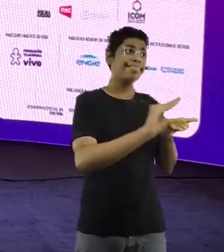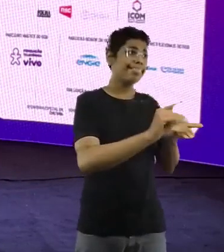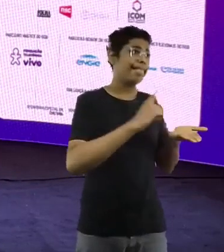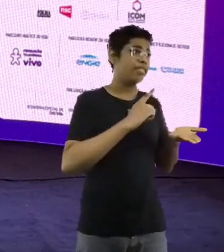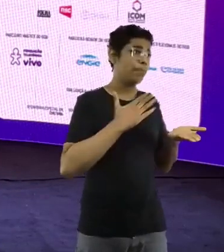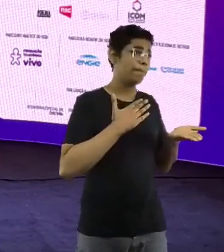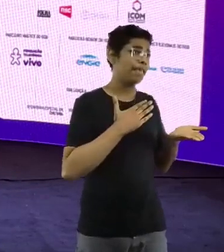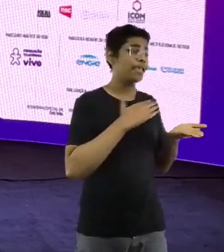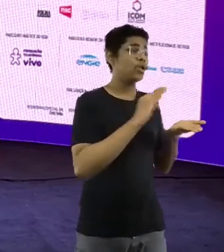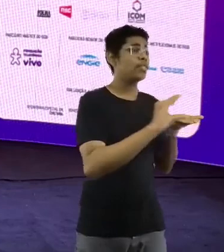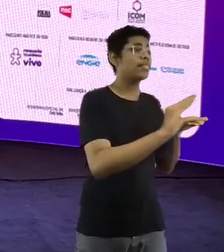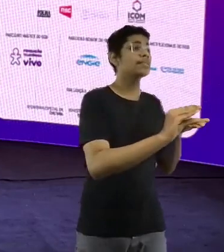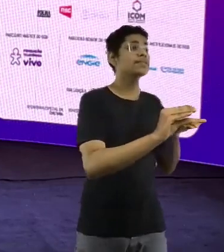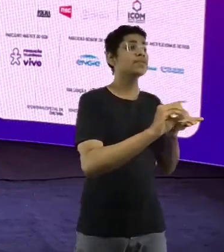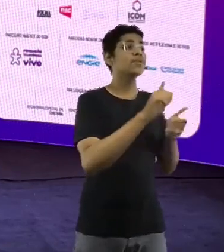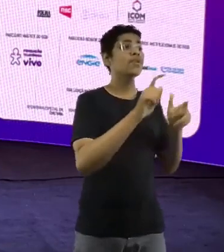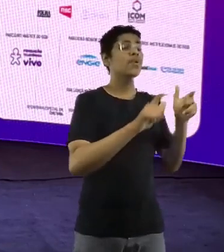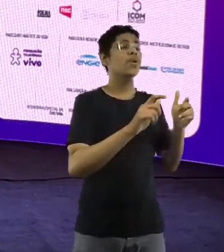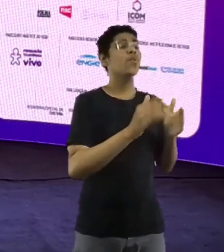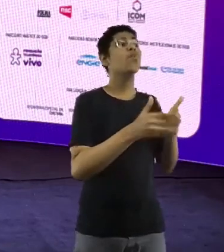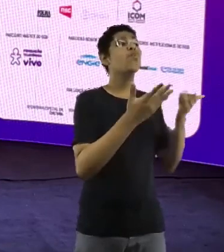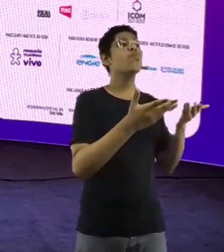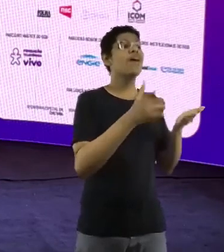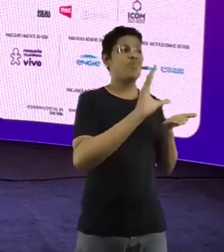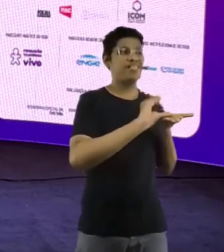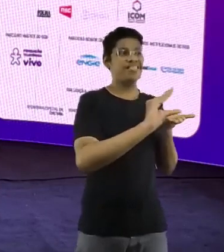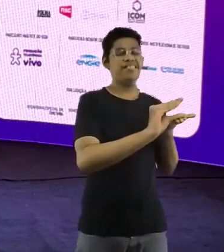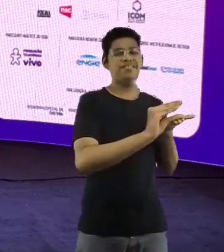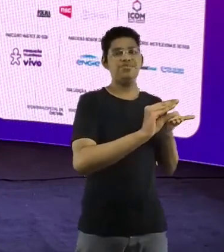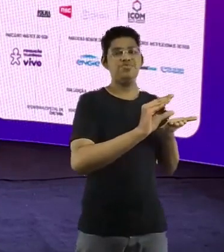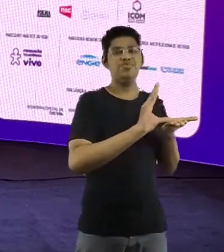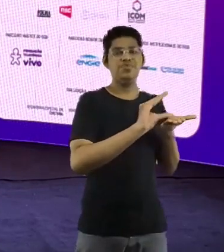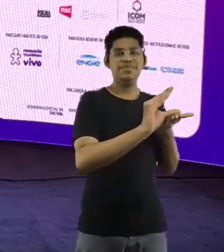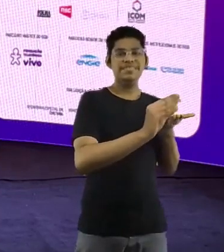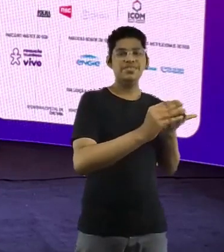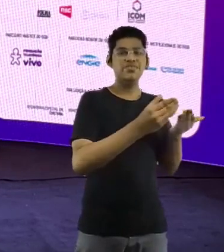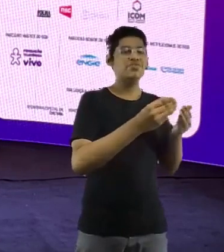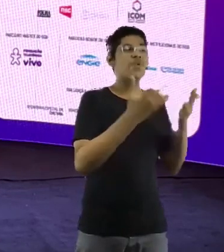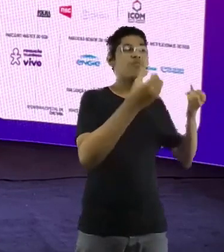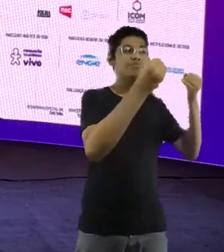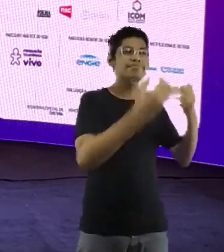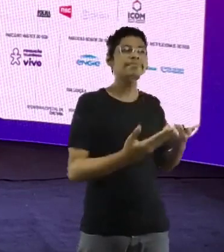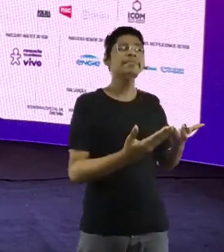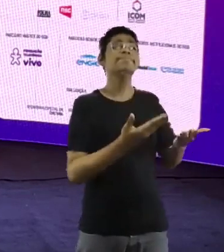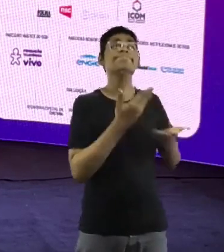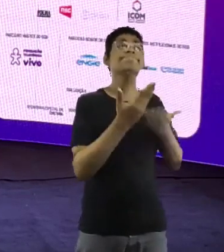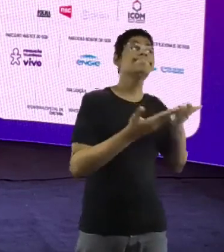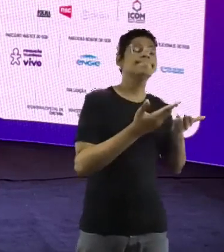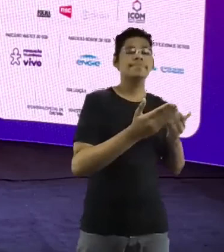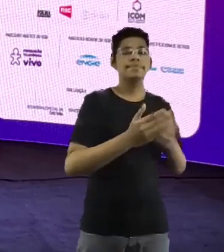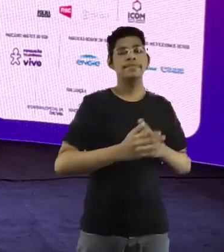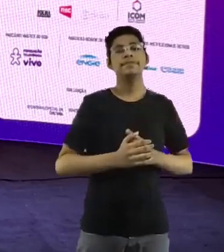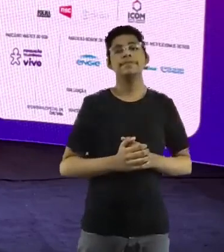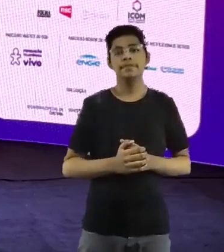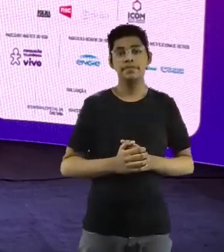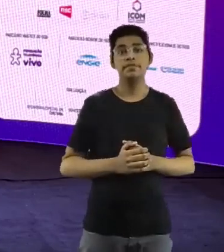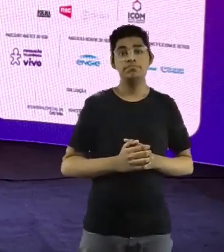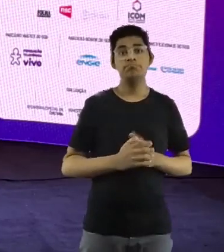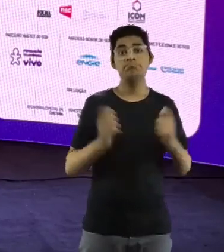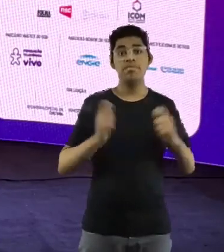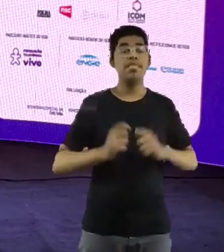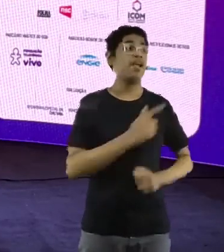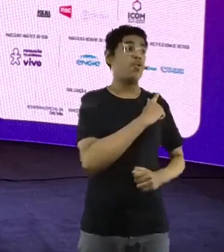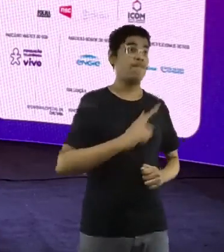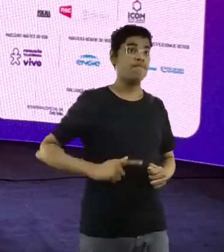que dados você tem sobre mim. Então, as pessoas vão conseguir chegar no governo e perguntar para o governo quais são os dados que ele tem. O